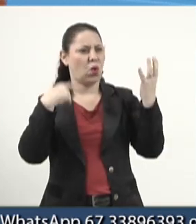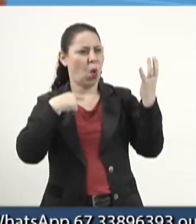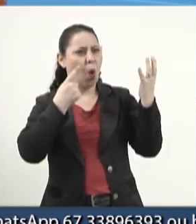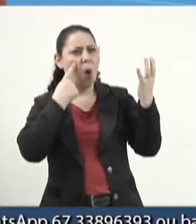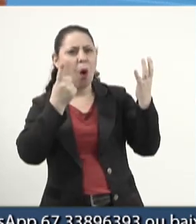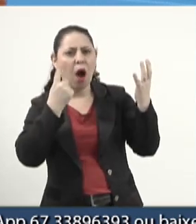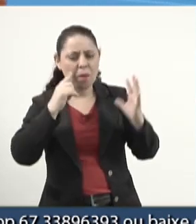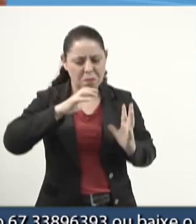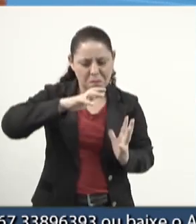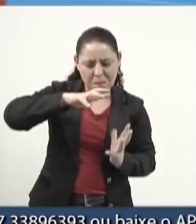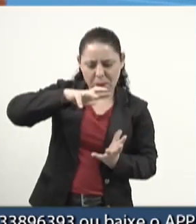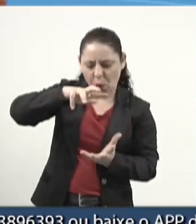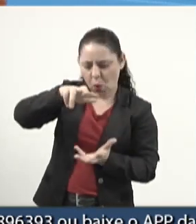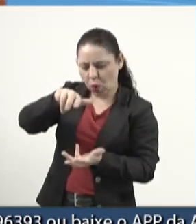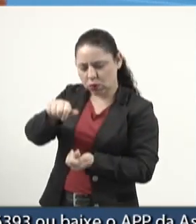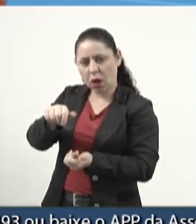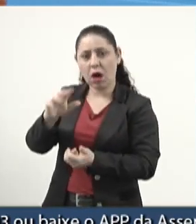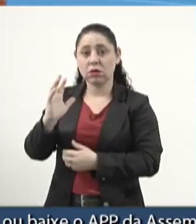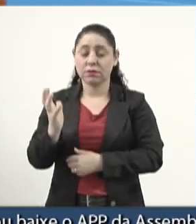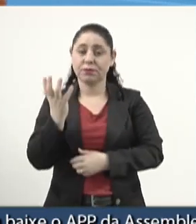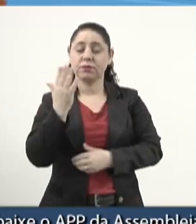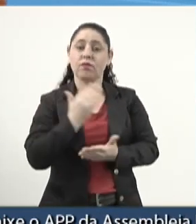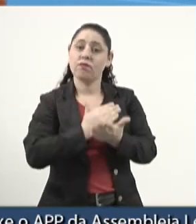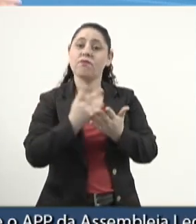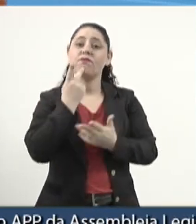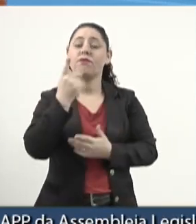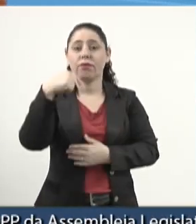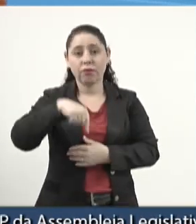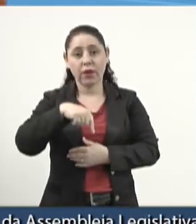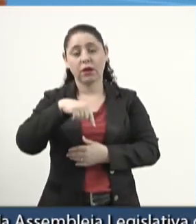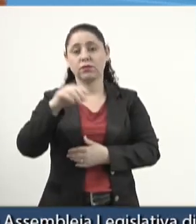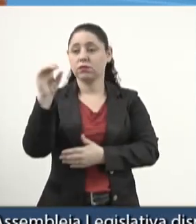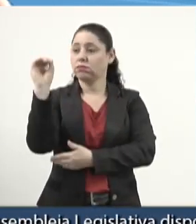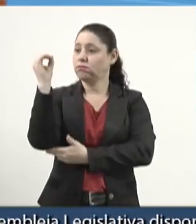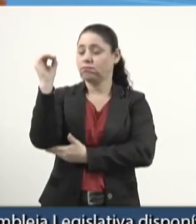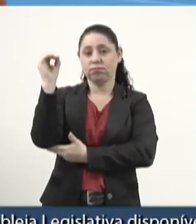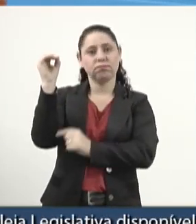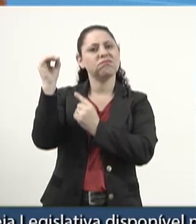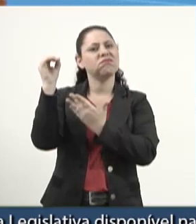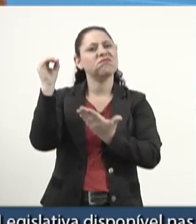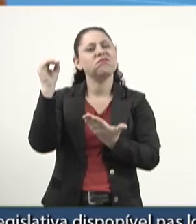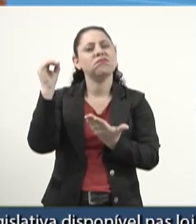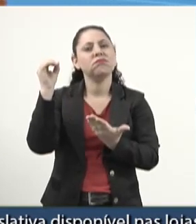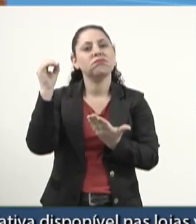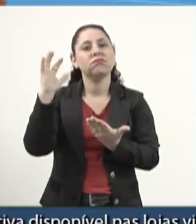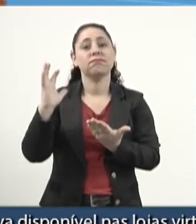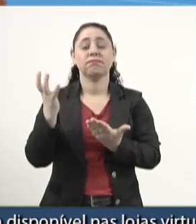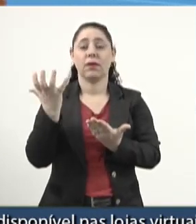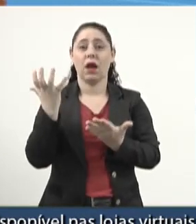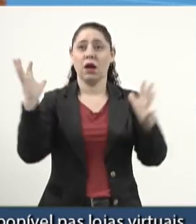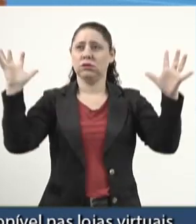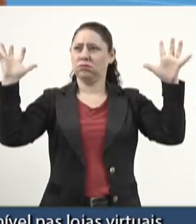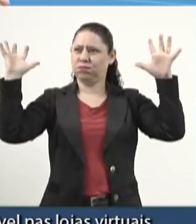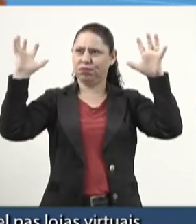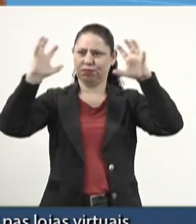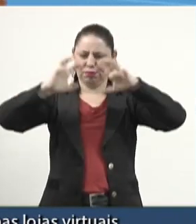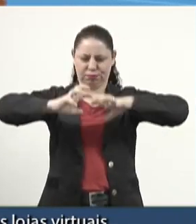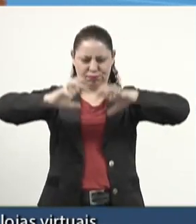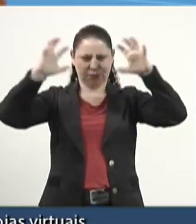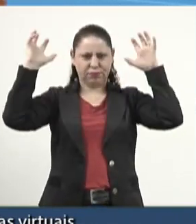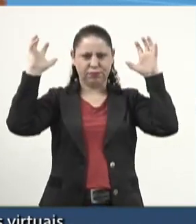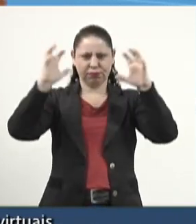no mundo. Vamos começar falando aqui do Rio Grande do Sul, as